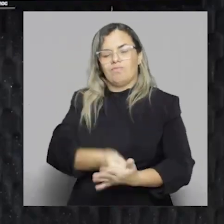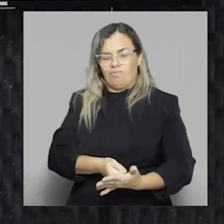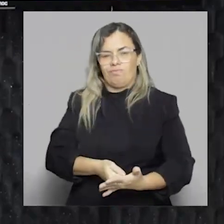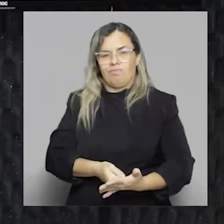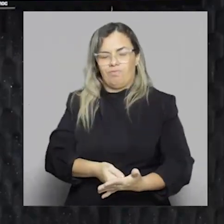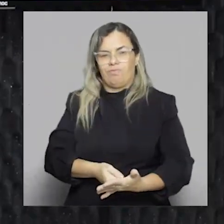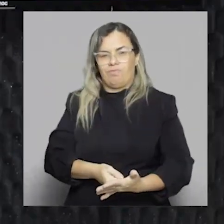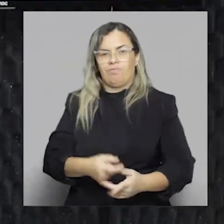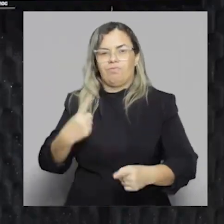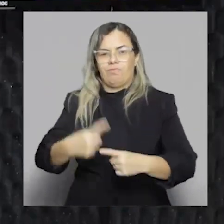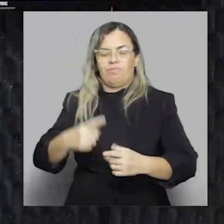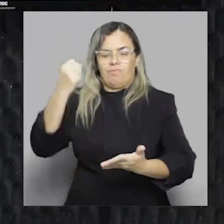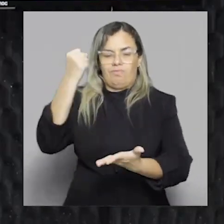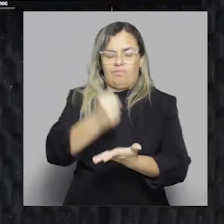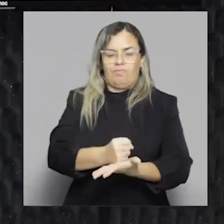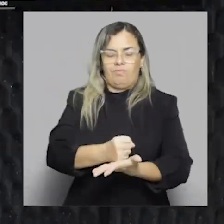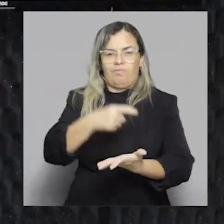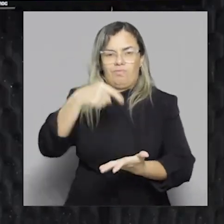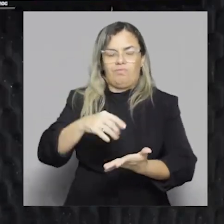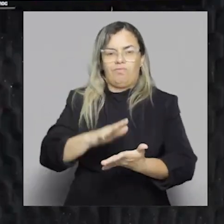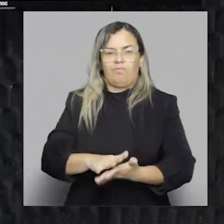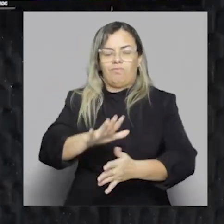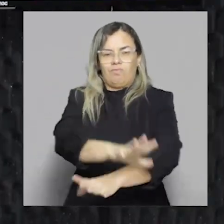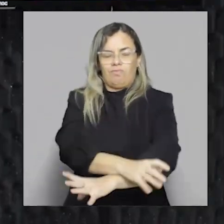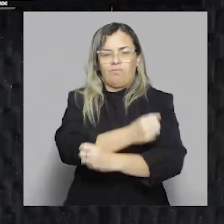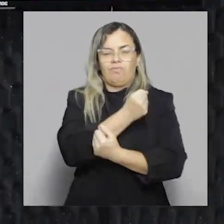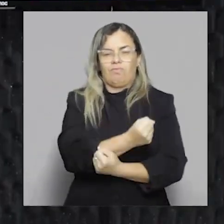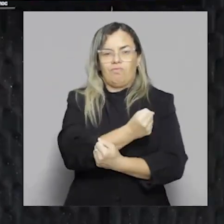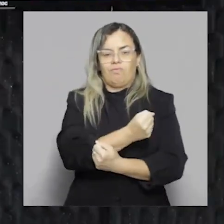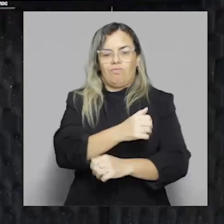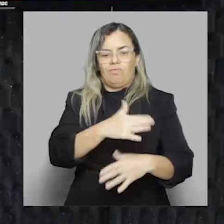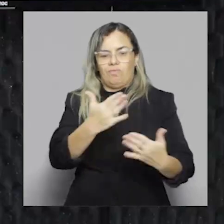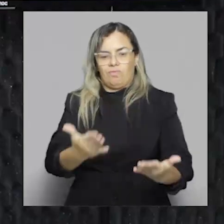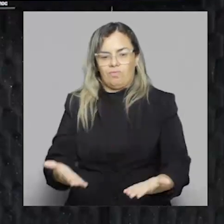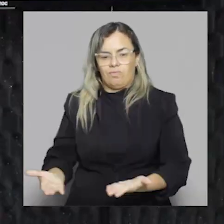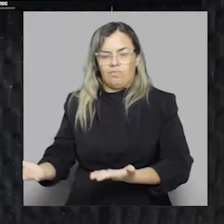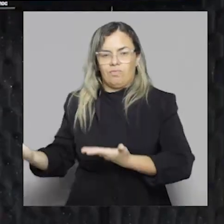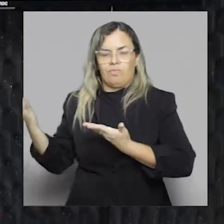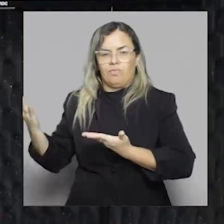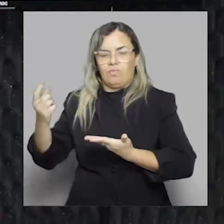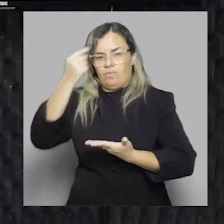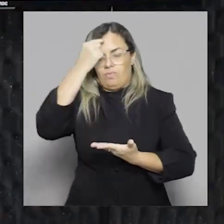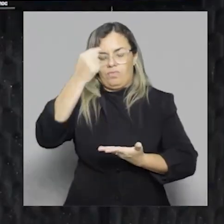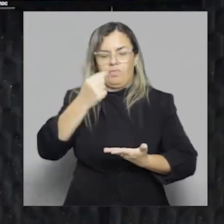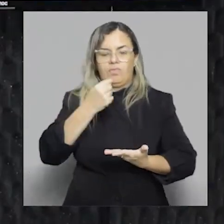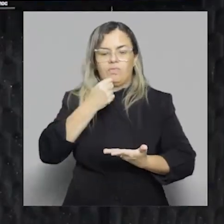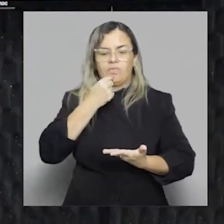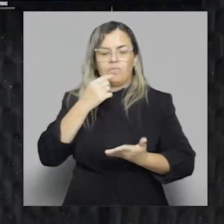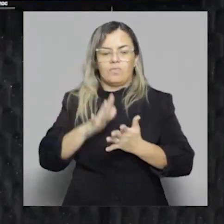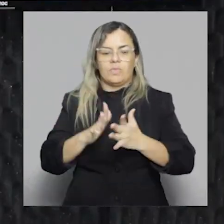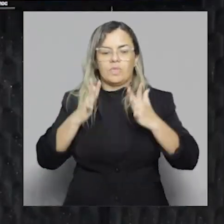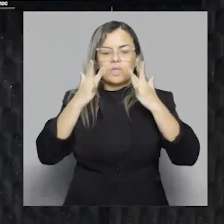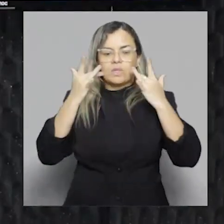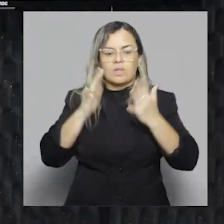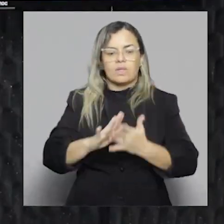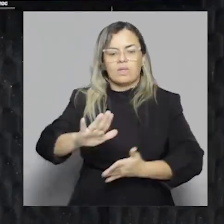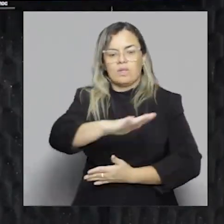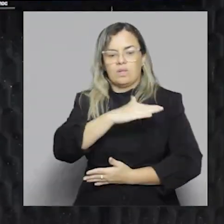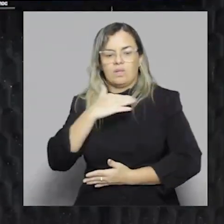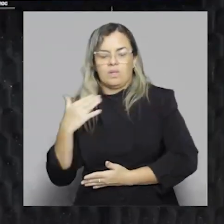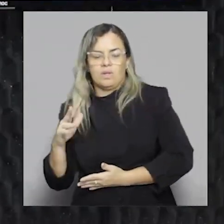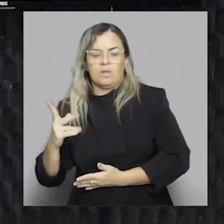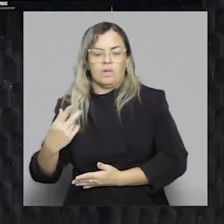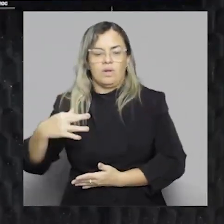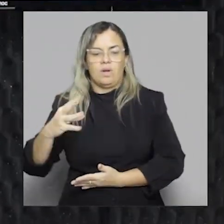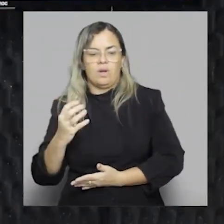carimbo. O carimbo era a marca da censura. Só que ao invés da censura, ele coloca um artista que foi assassinado durante aquele período,